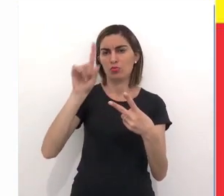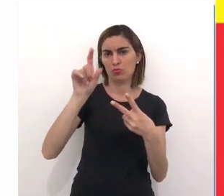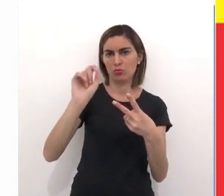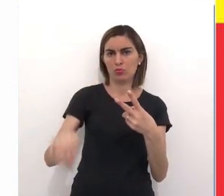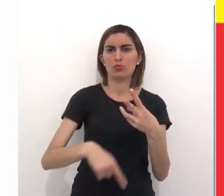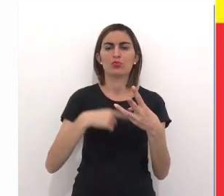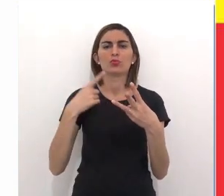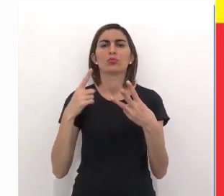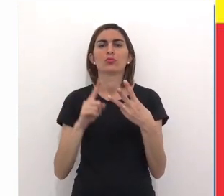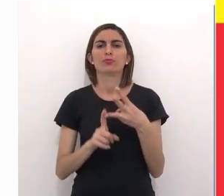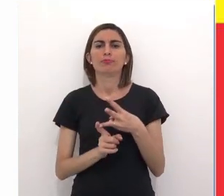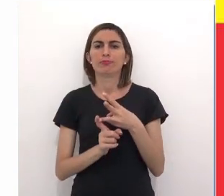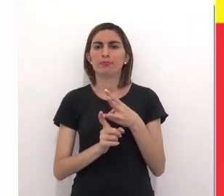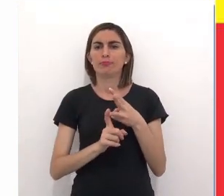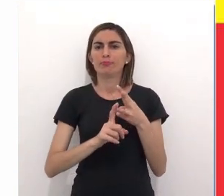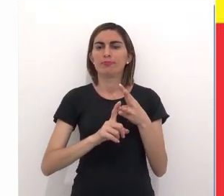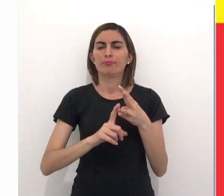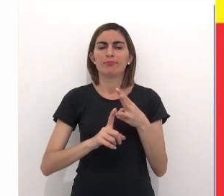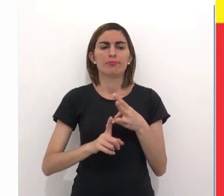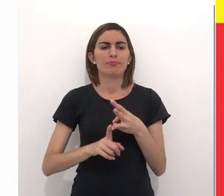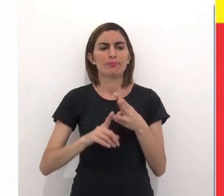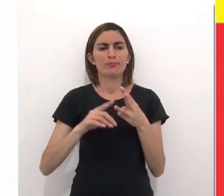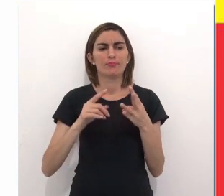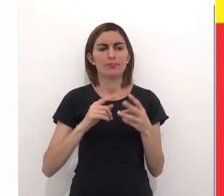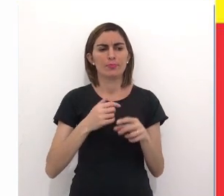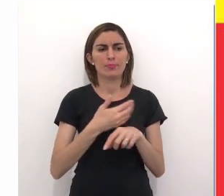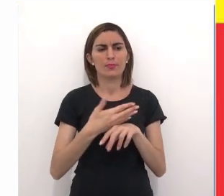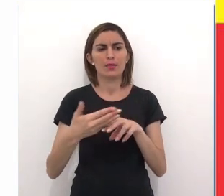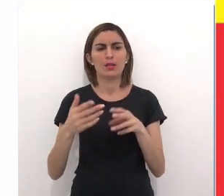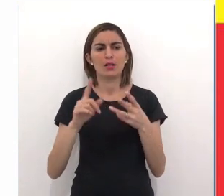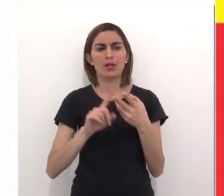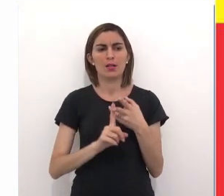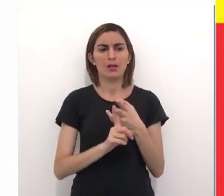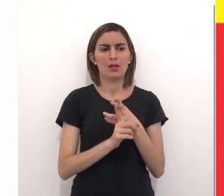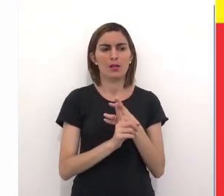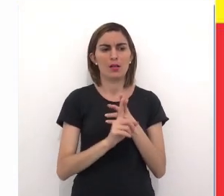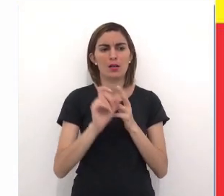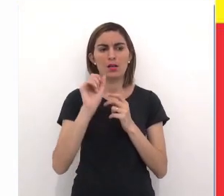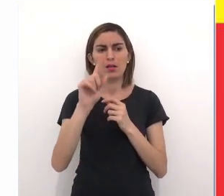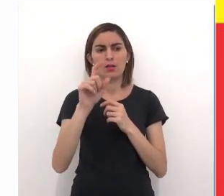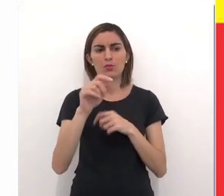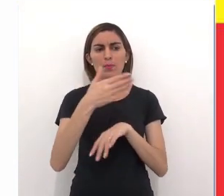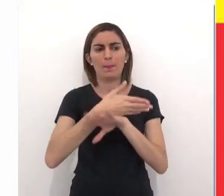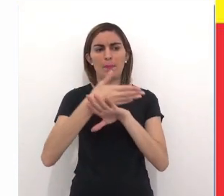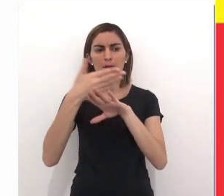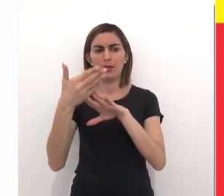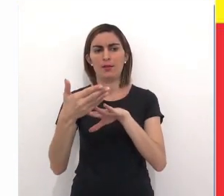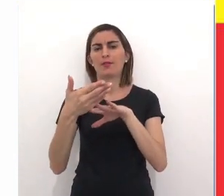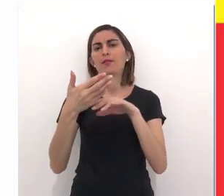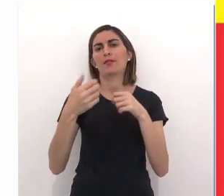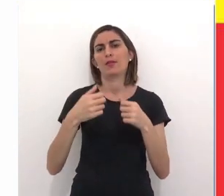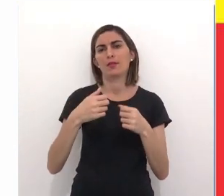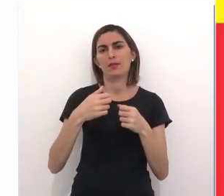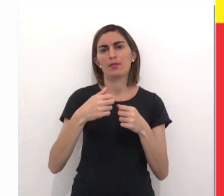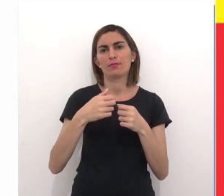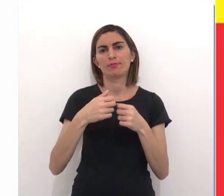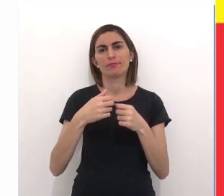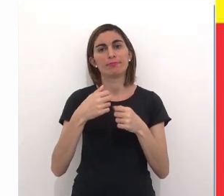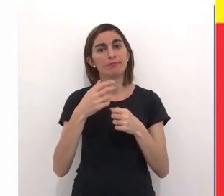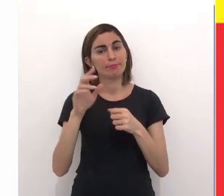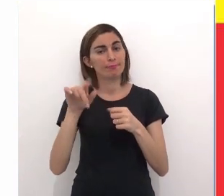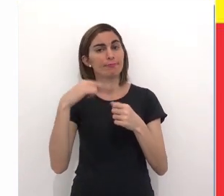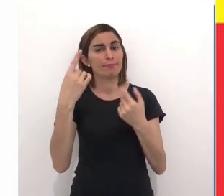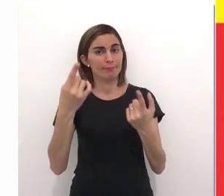branca, azul, é isso, e branca, e exige sem sucesso a renegociação.